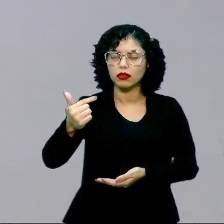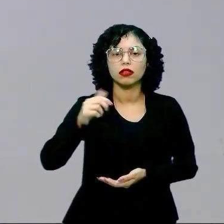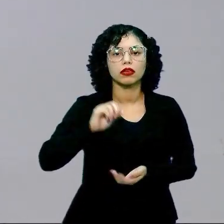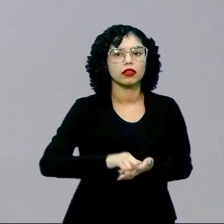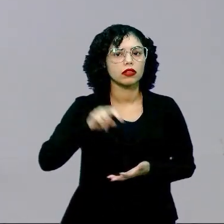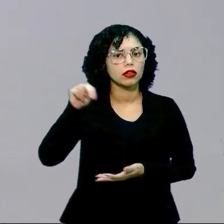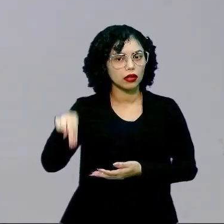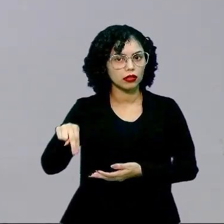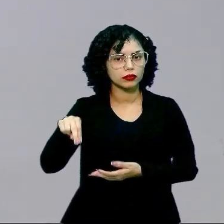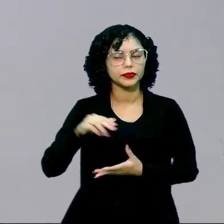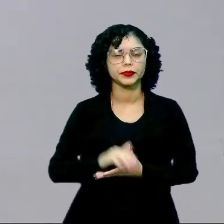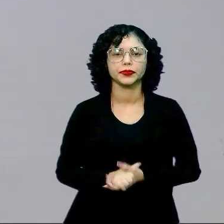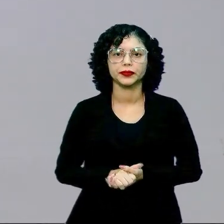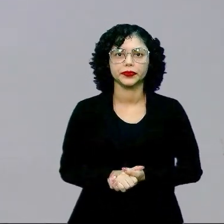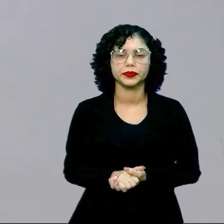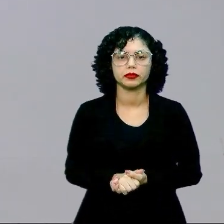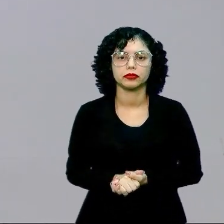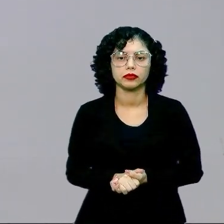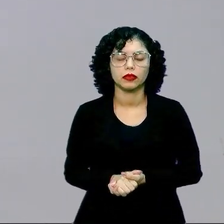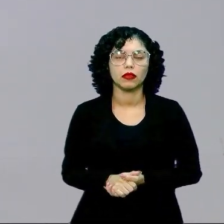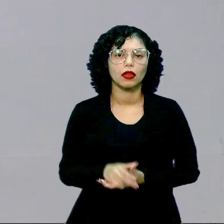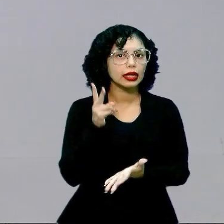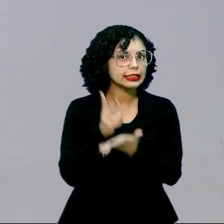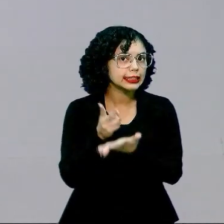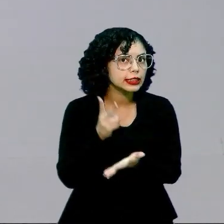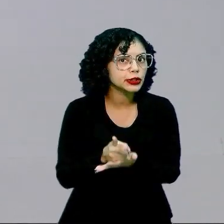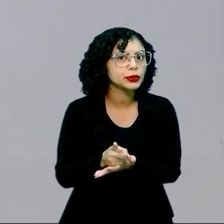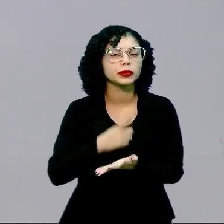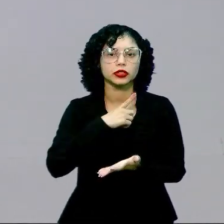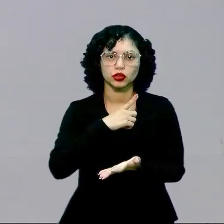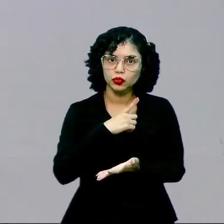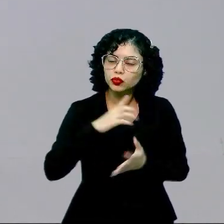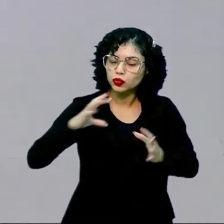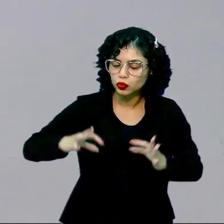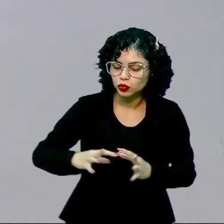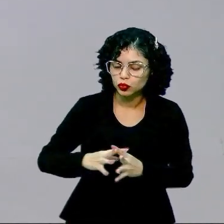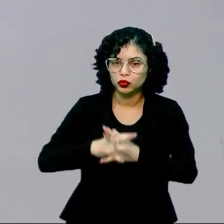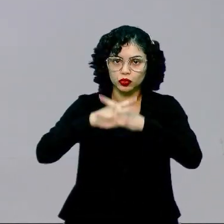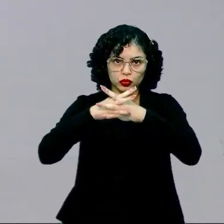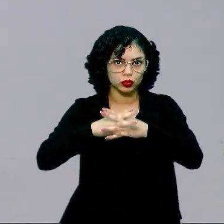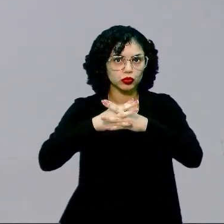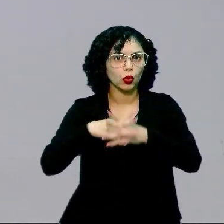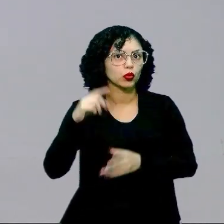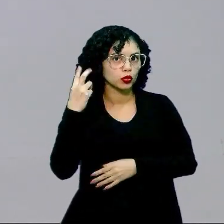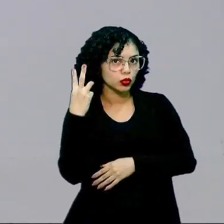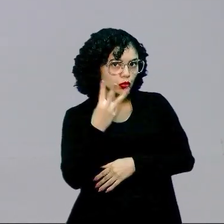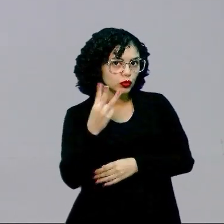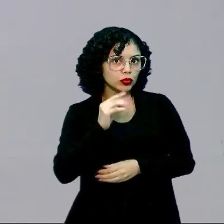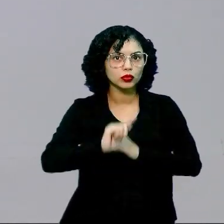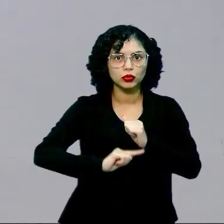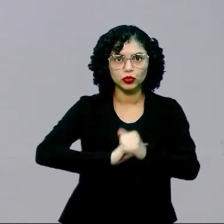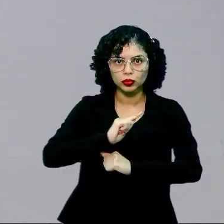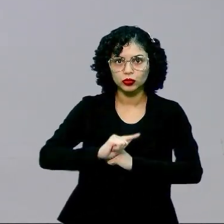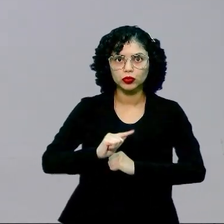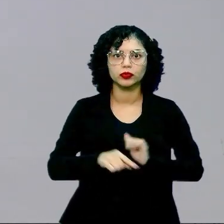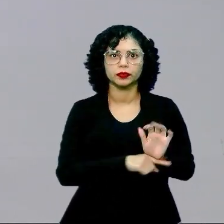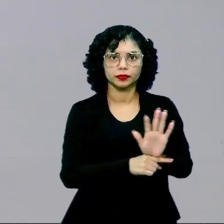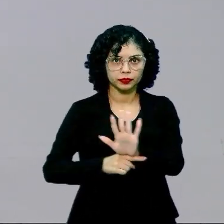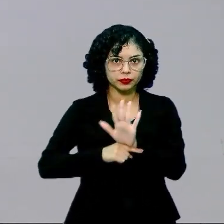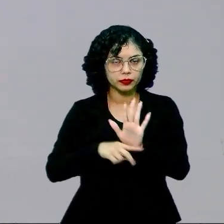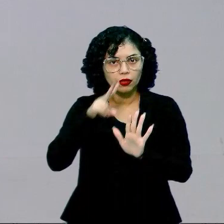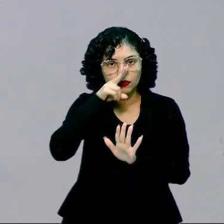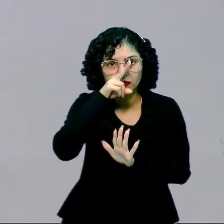nitrogênio, tá? Esses três átomos aí. Toda vez que vocês tiverem um hidrogênio ligado a qualquer um desses três átomos, vocês estão diante